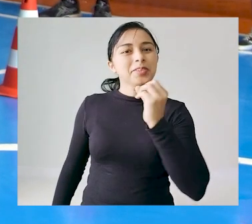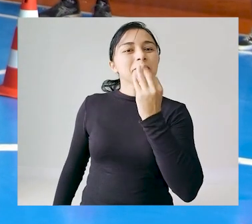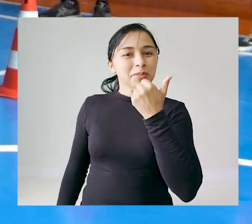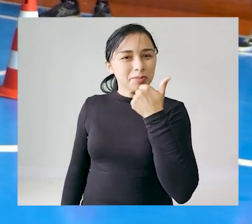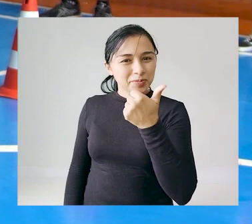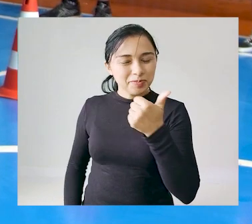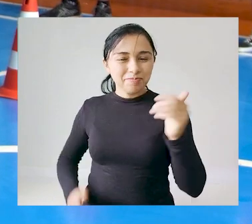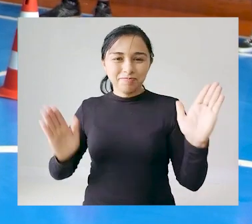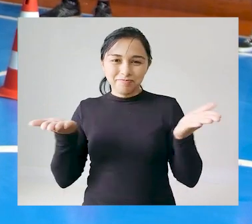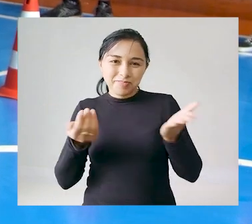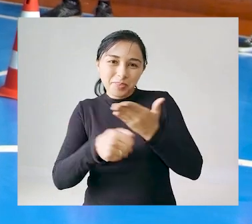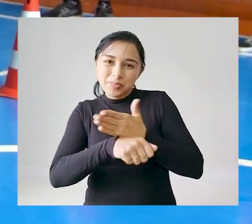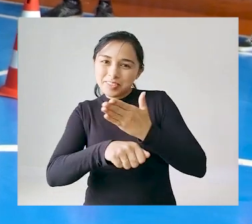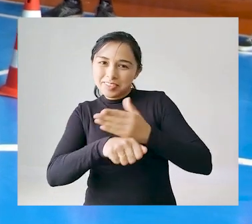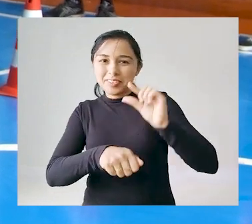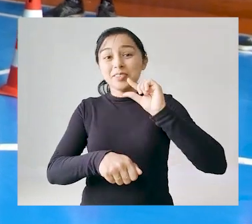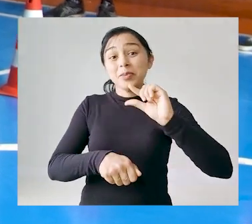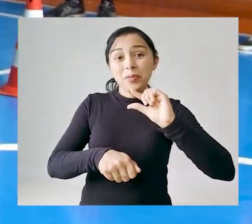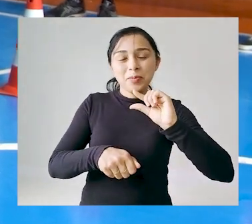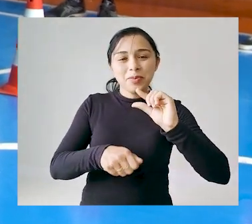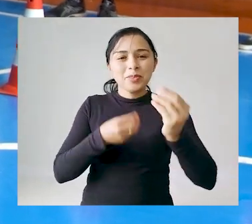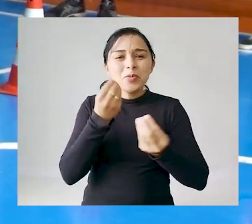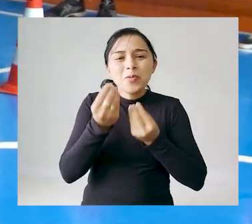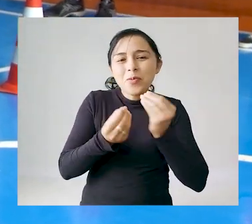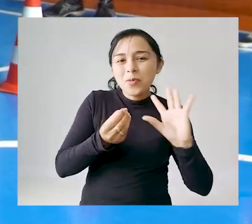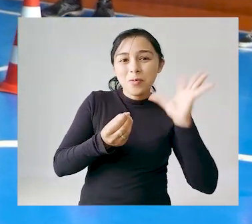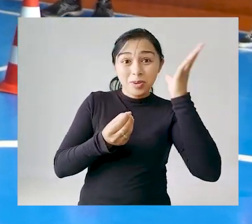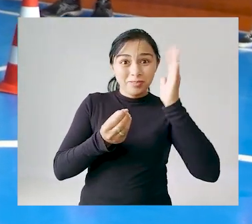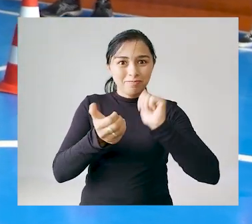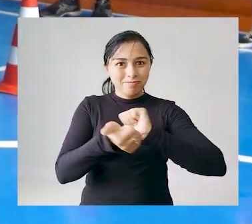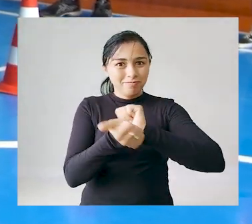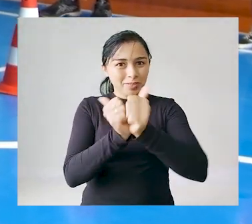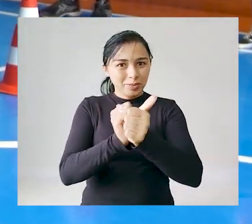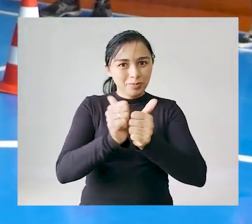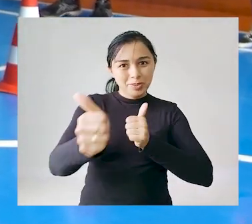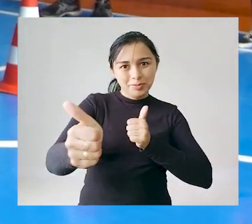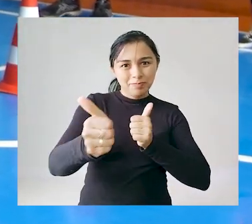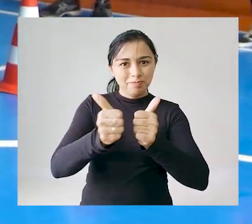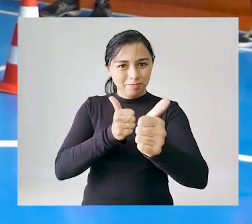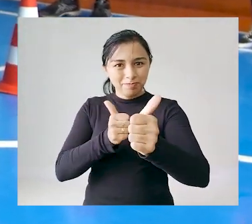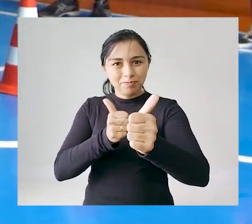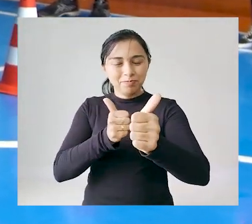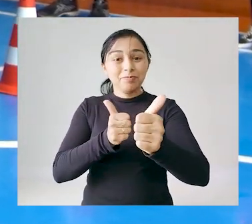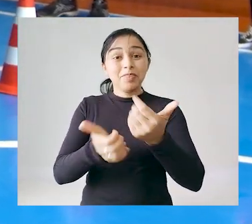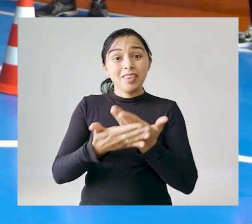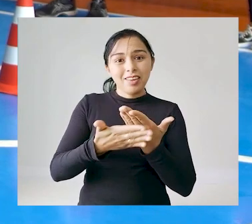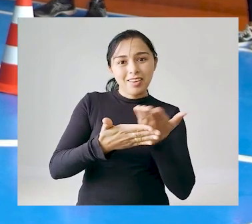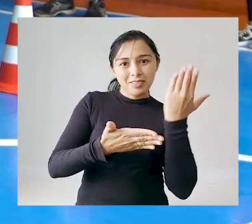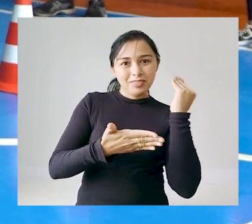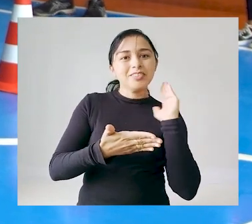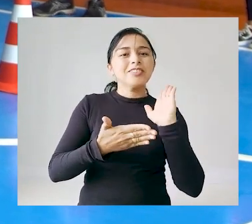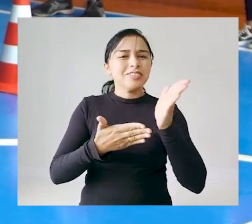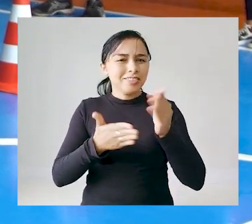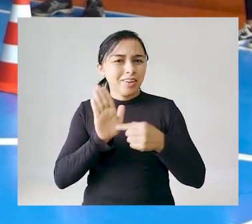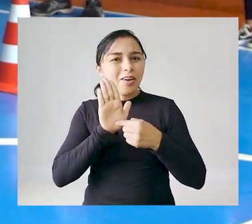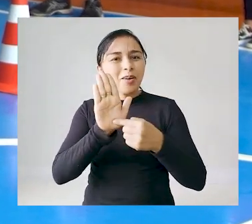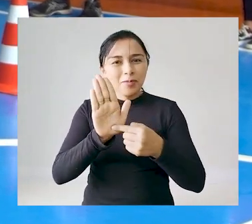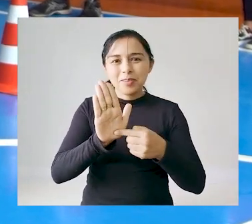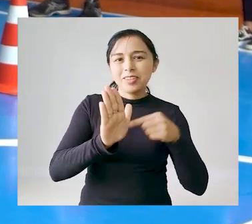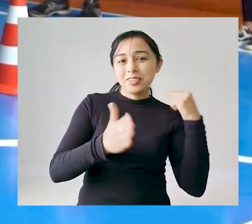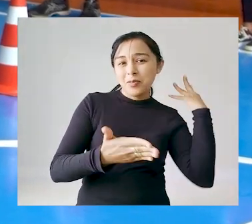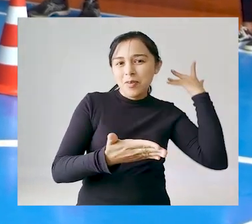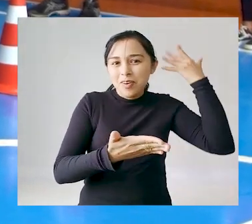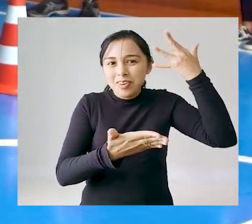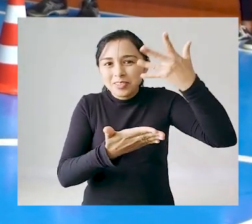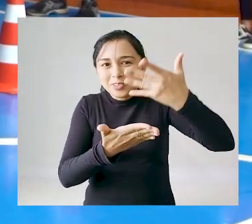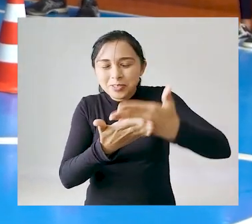Fala galera, tudo bem? Agora vamos conhecer na prática um pouquinho da nossa modalidade de atletismo. Nós vimos na nossa aula anterior um pouquinho